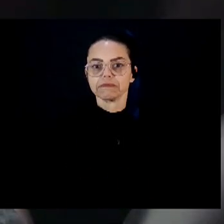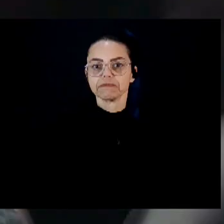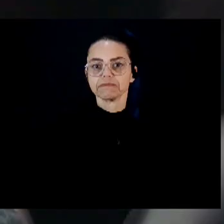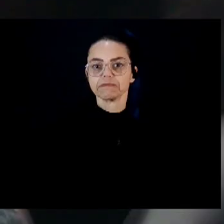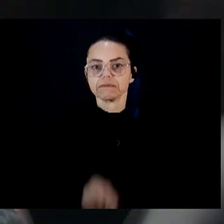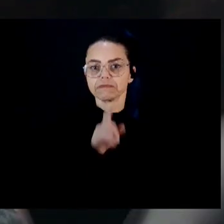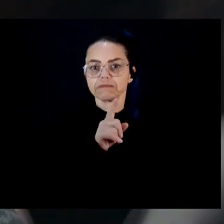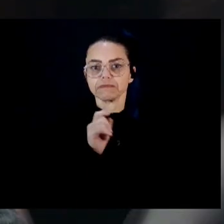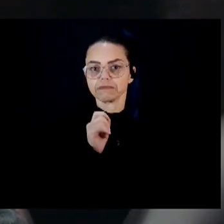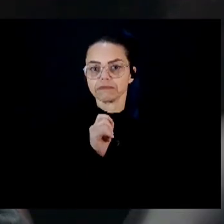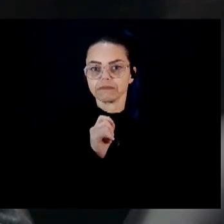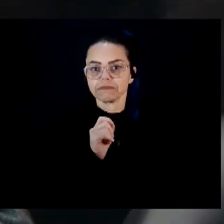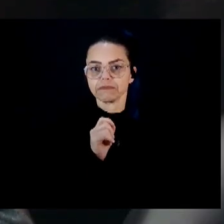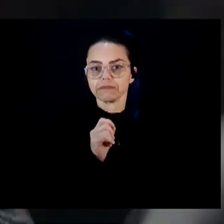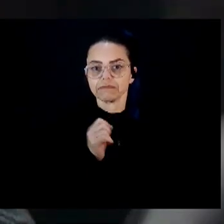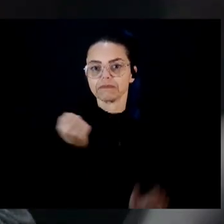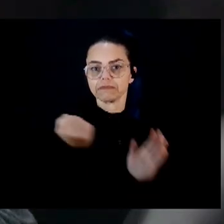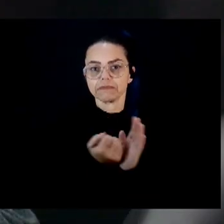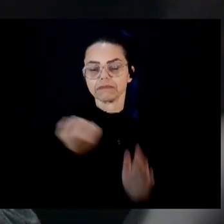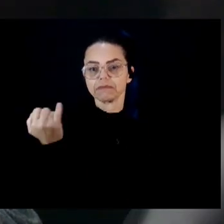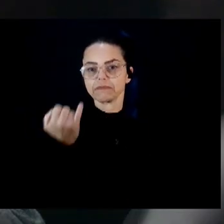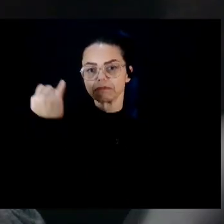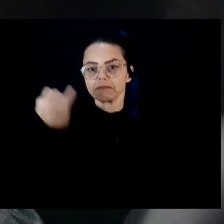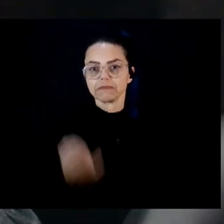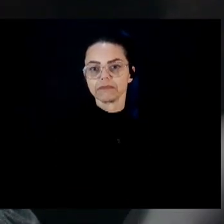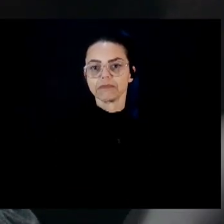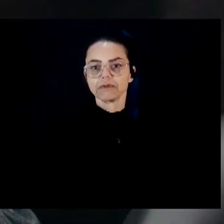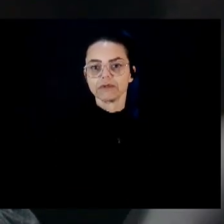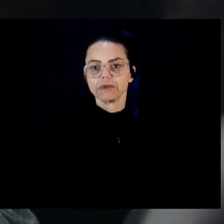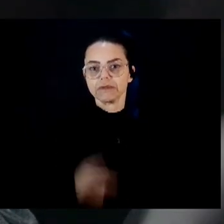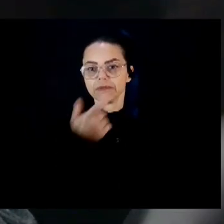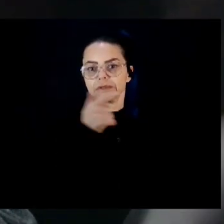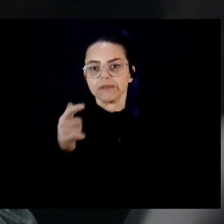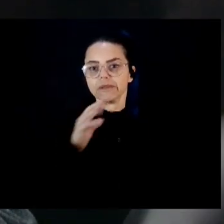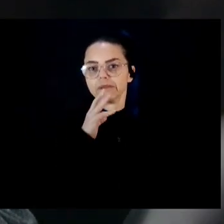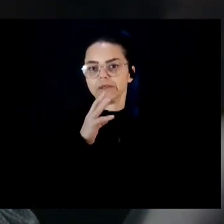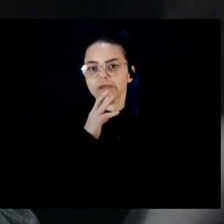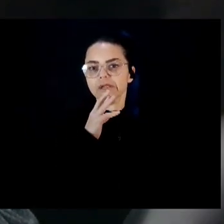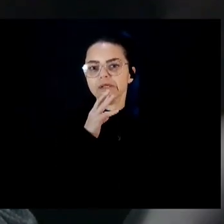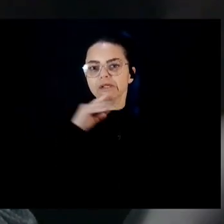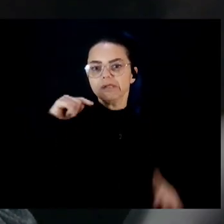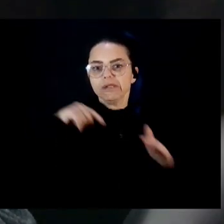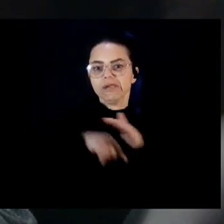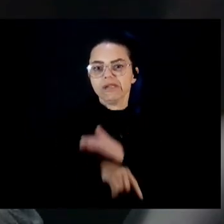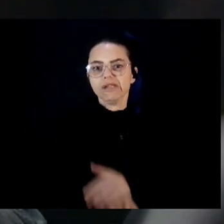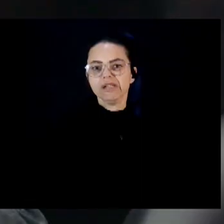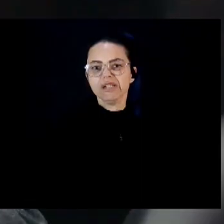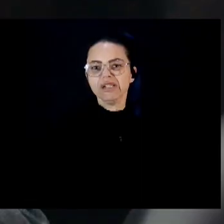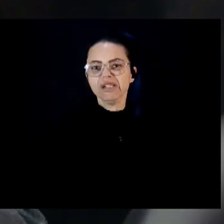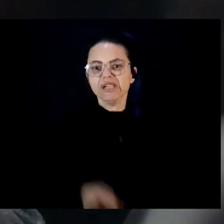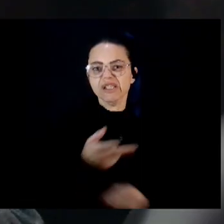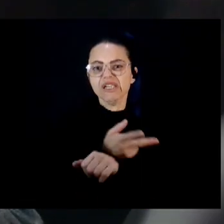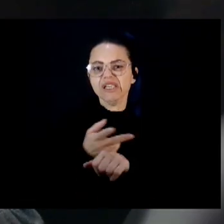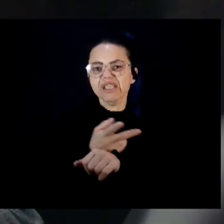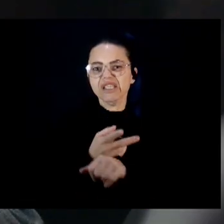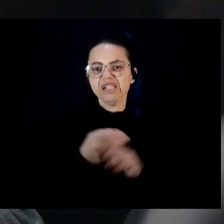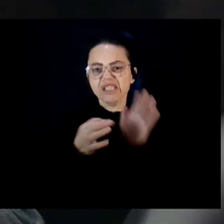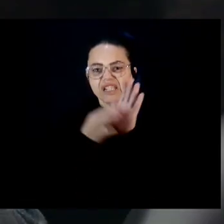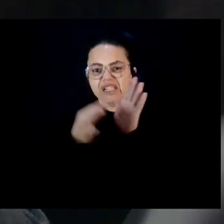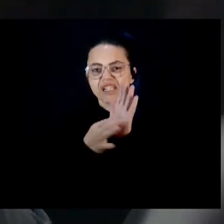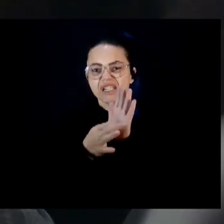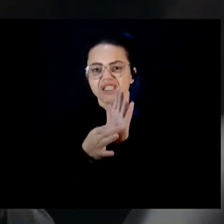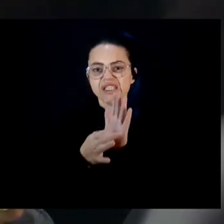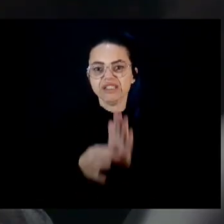das marcas, é importante que a pessoa que não tem um conhecimento aprofundado disso, procure a indicação do profissional,